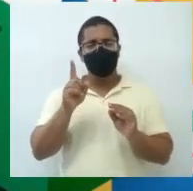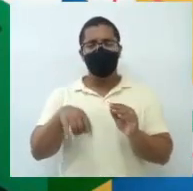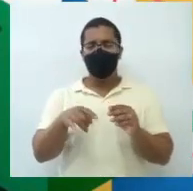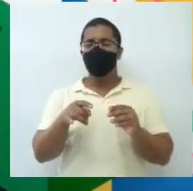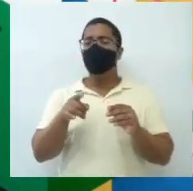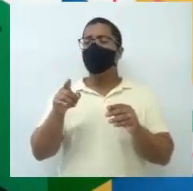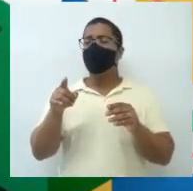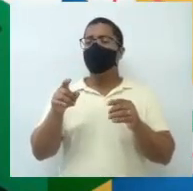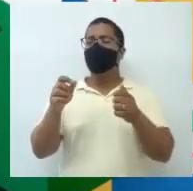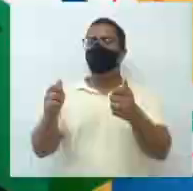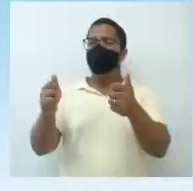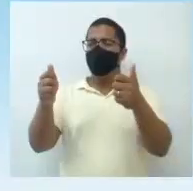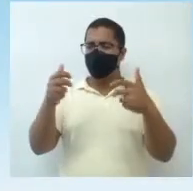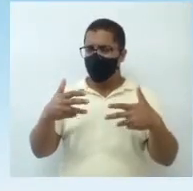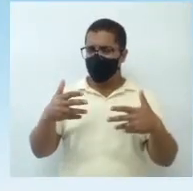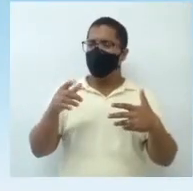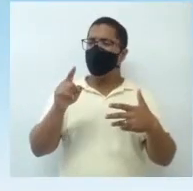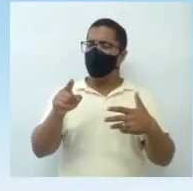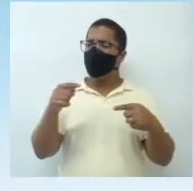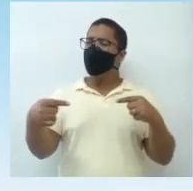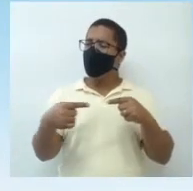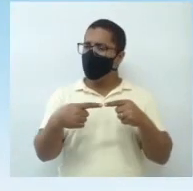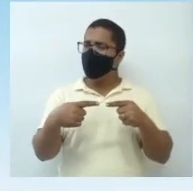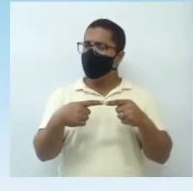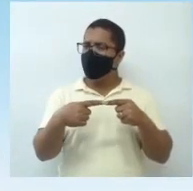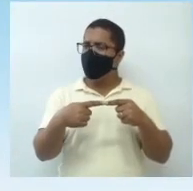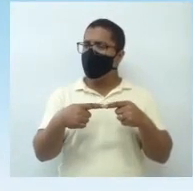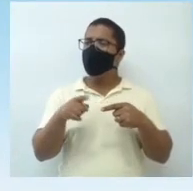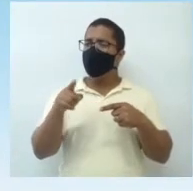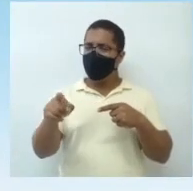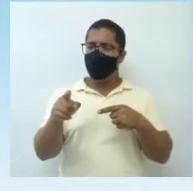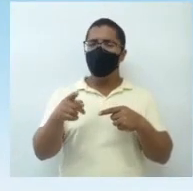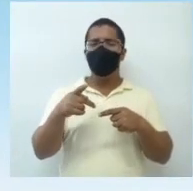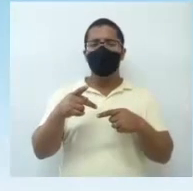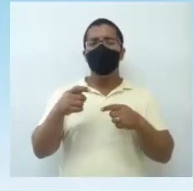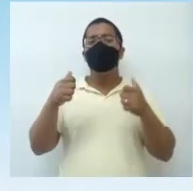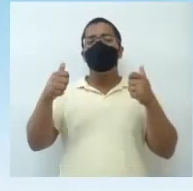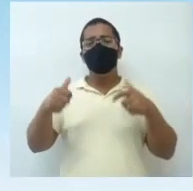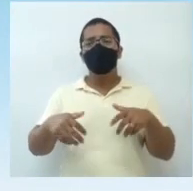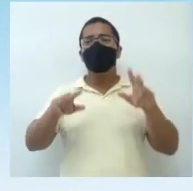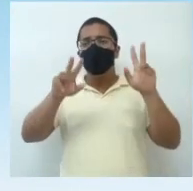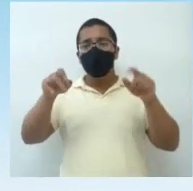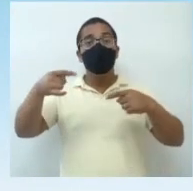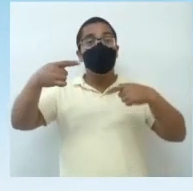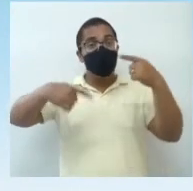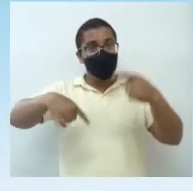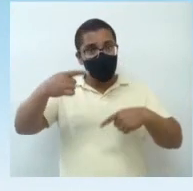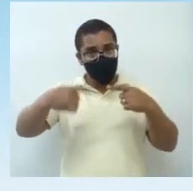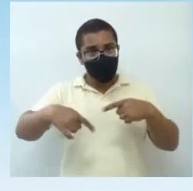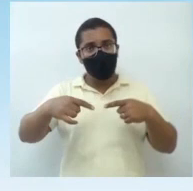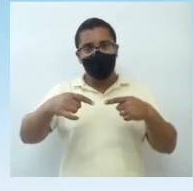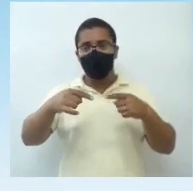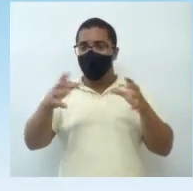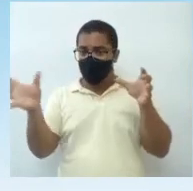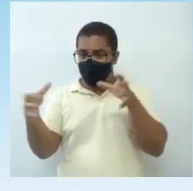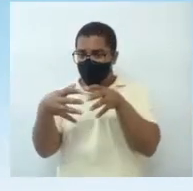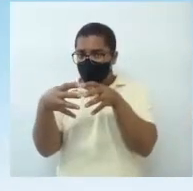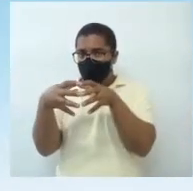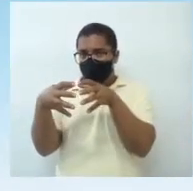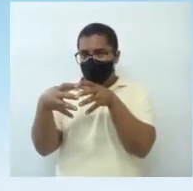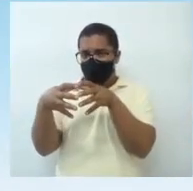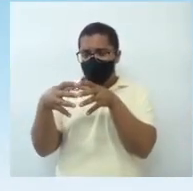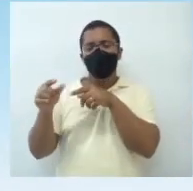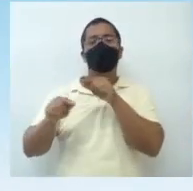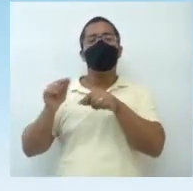sendo denominado como algo que é uma fala política Para uma determinada classe vamos